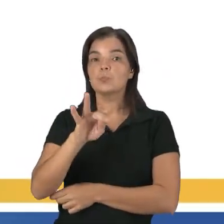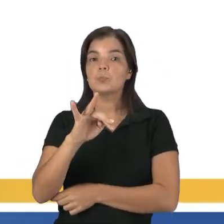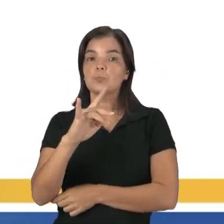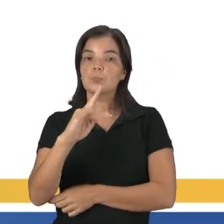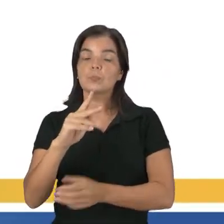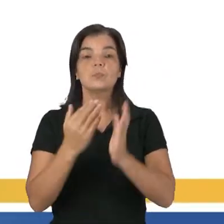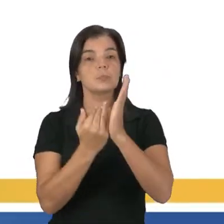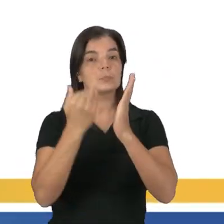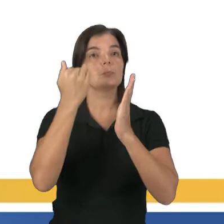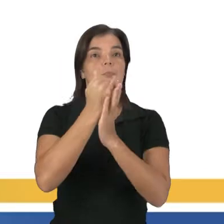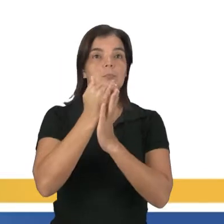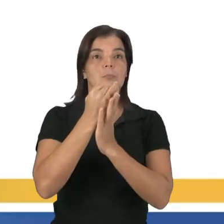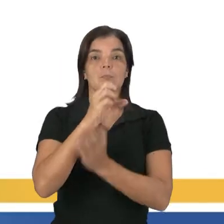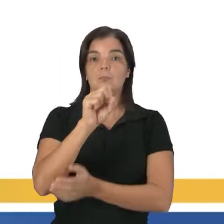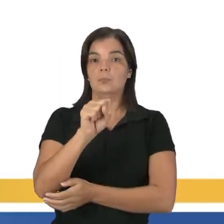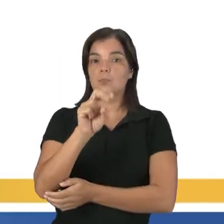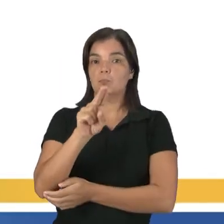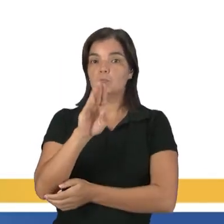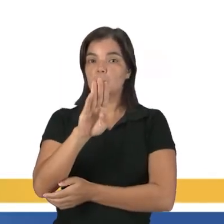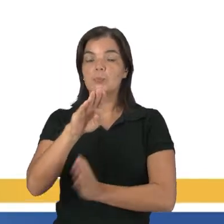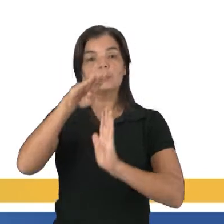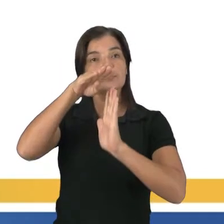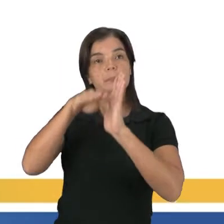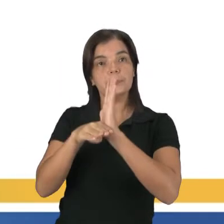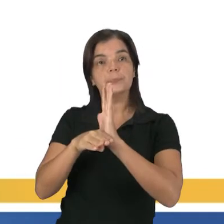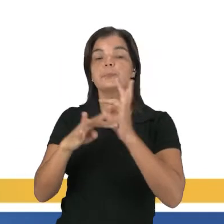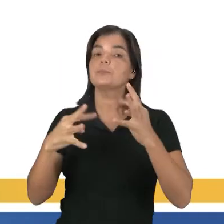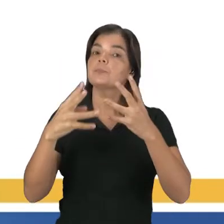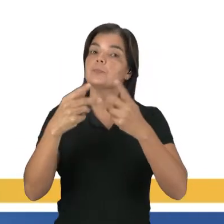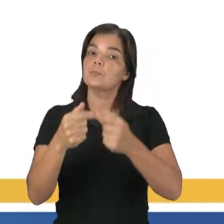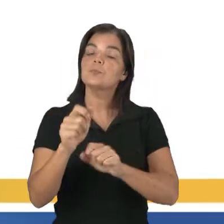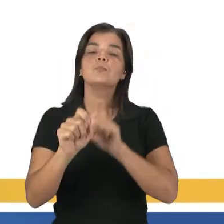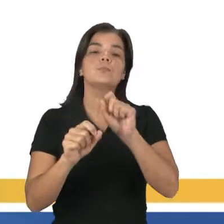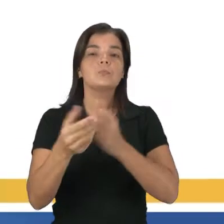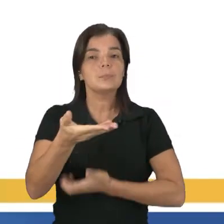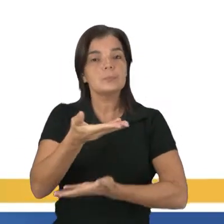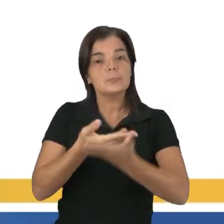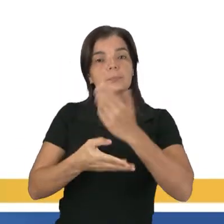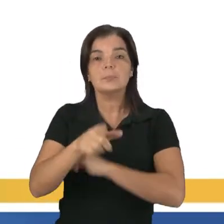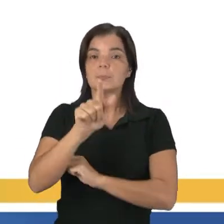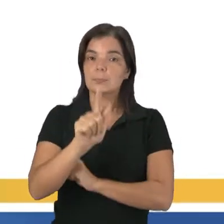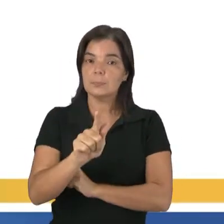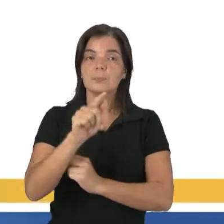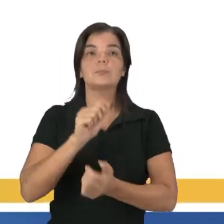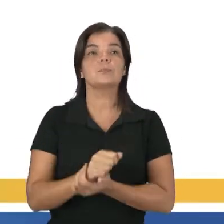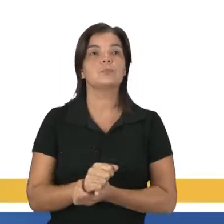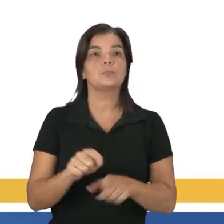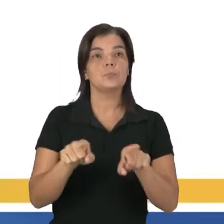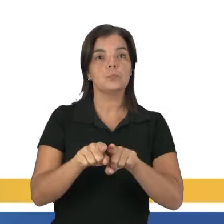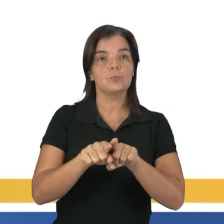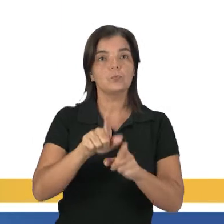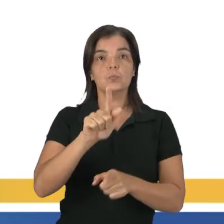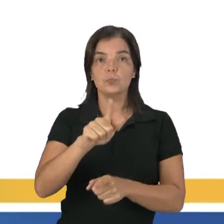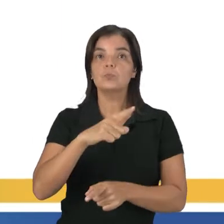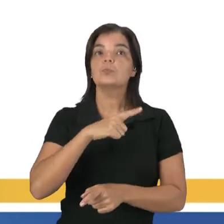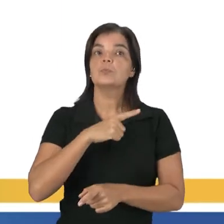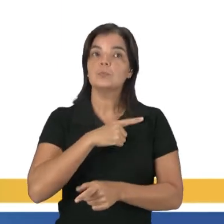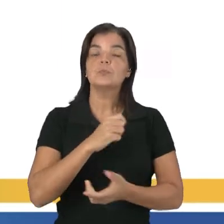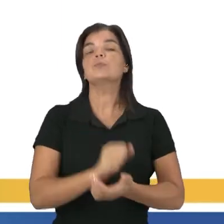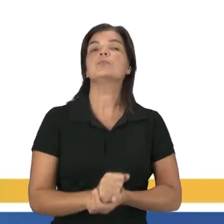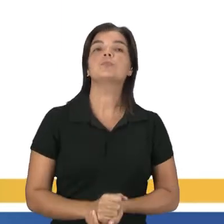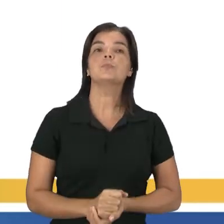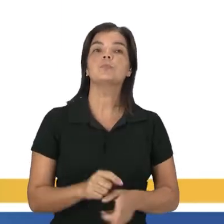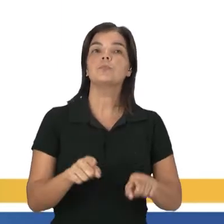acima, submúltiplos abaixo, né? E tudo em relação a grama. Vamos lá. O grama, que nós temos